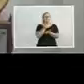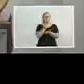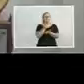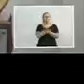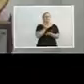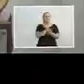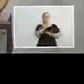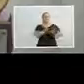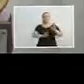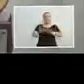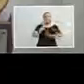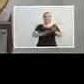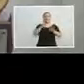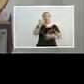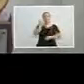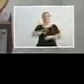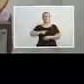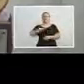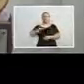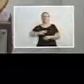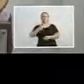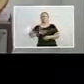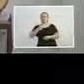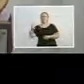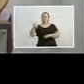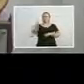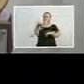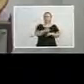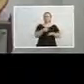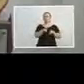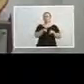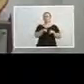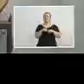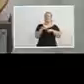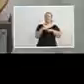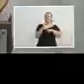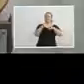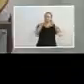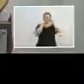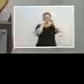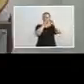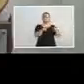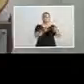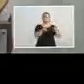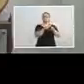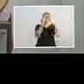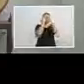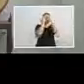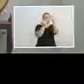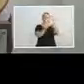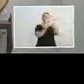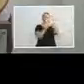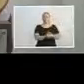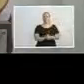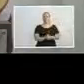suplentes possam receber de nós todo o carinho, todo o respeito e toda a consideração e toda a gratidão,